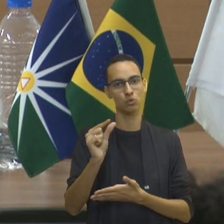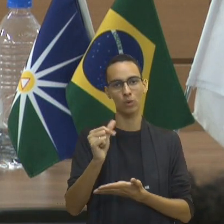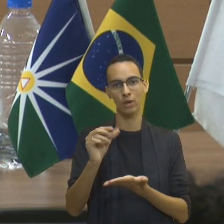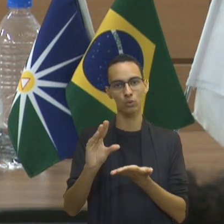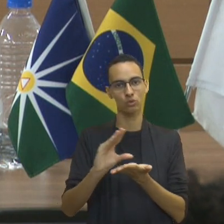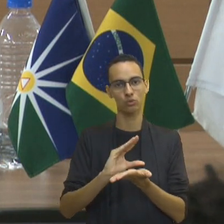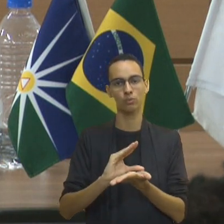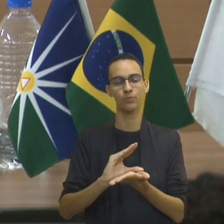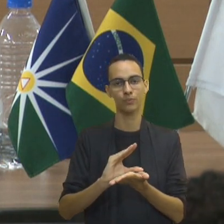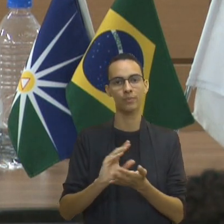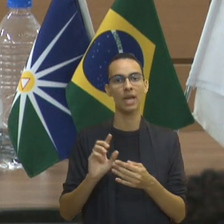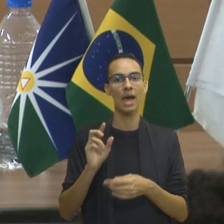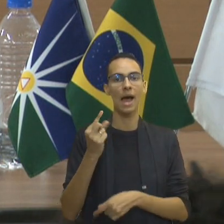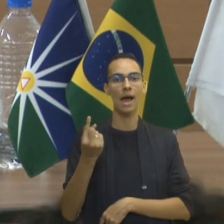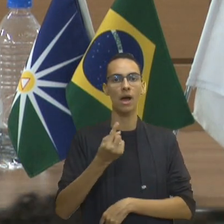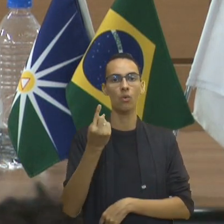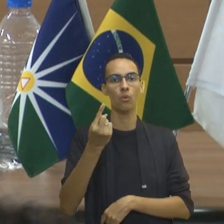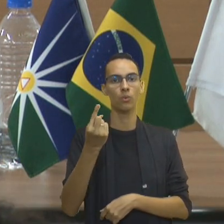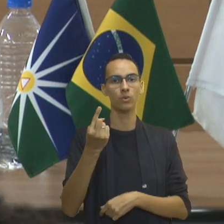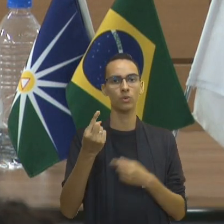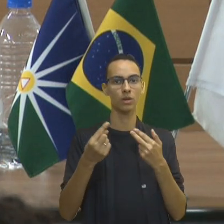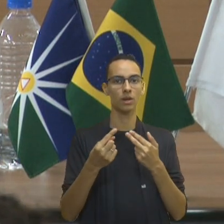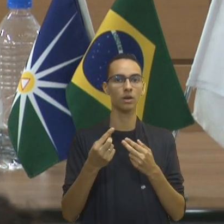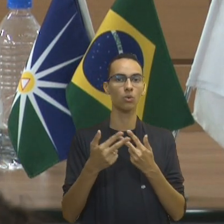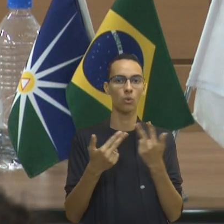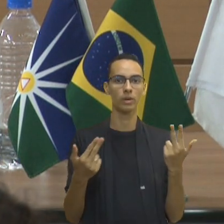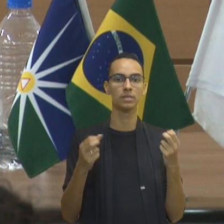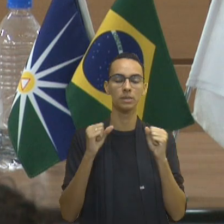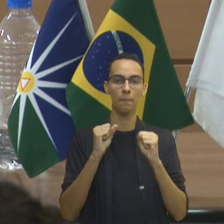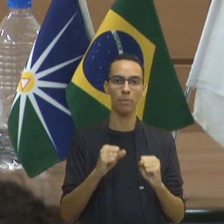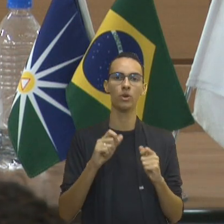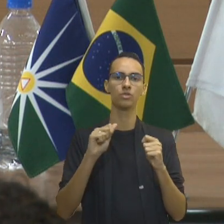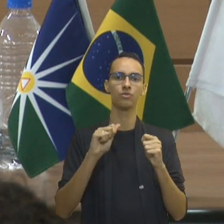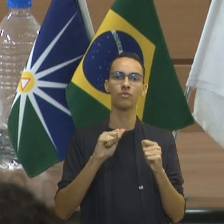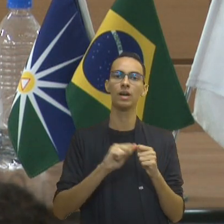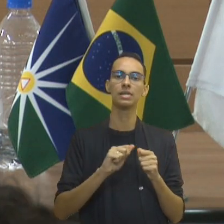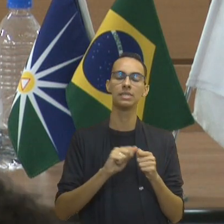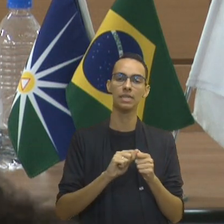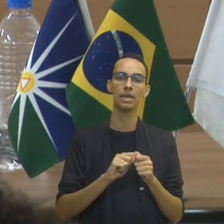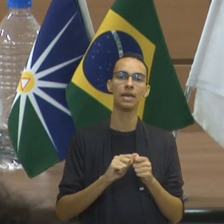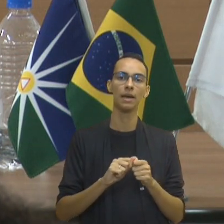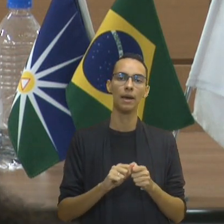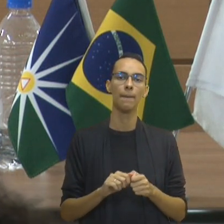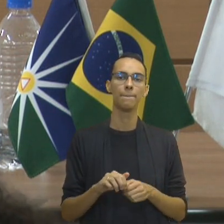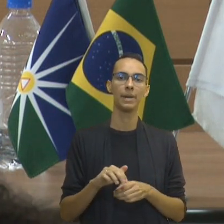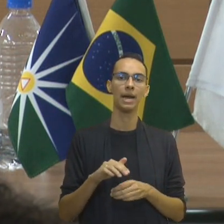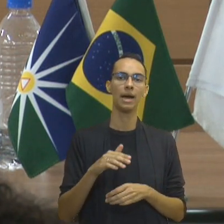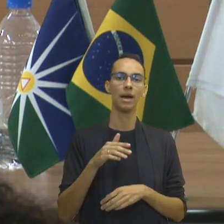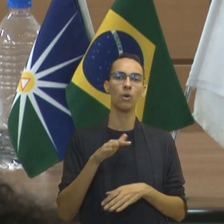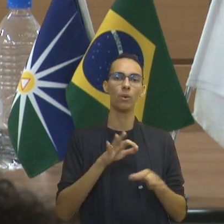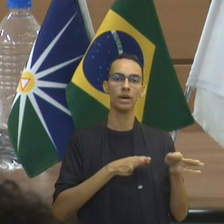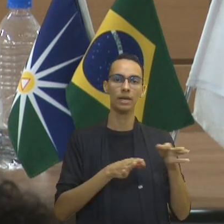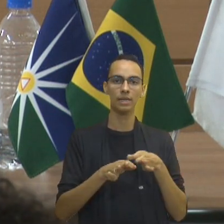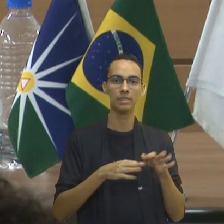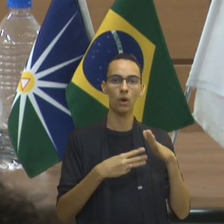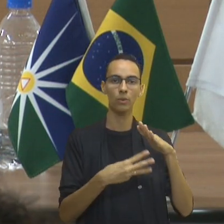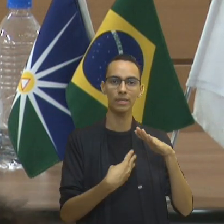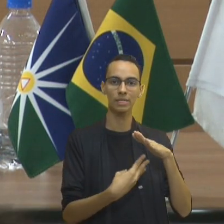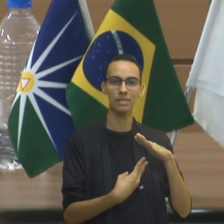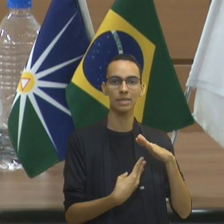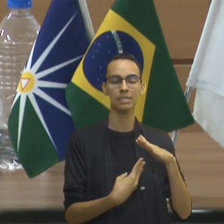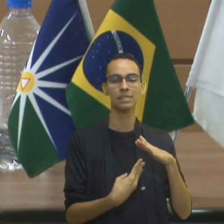você suprir essas demandas contratuais e de pessoal, no pessoal aí terceirizado, é